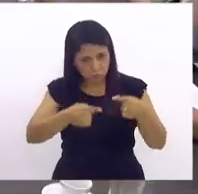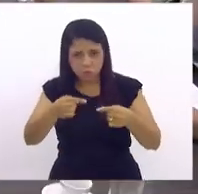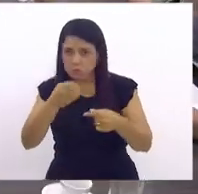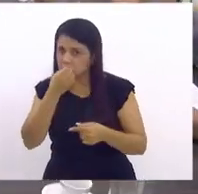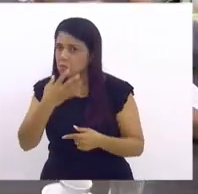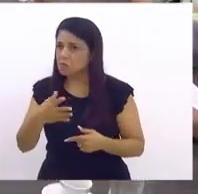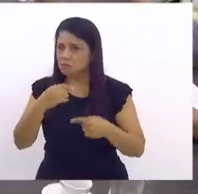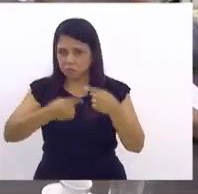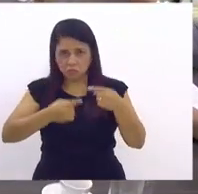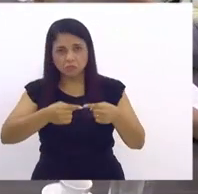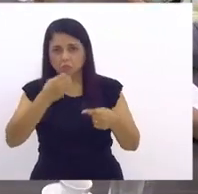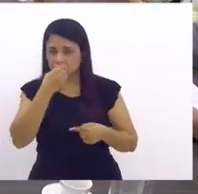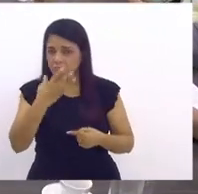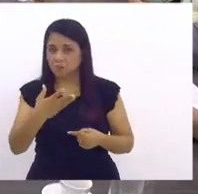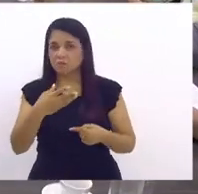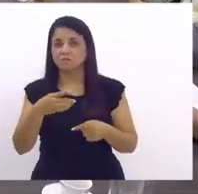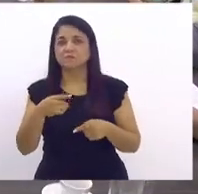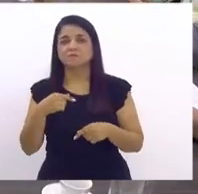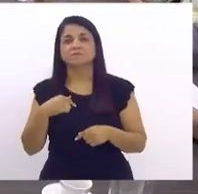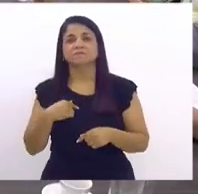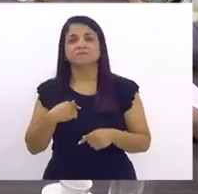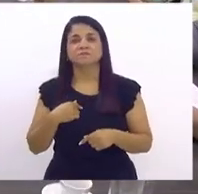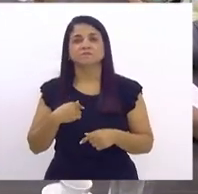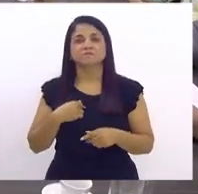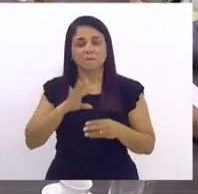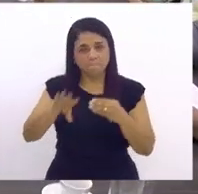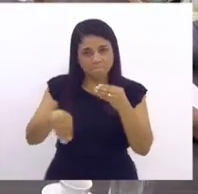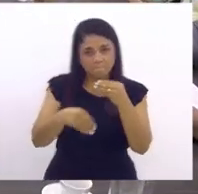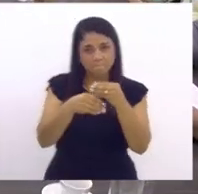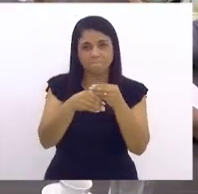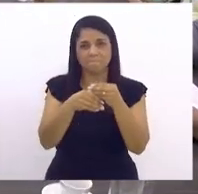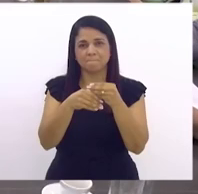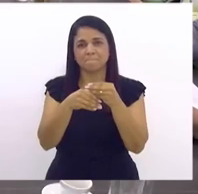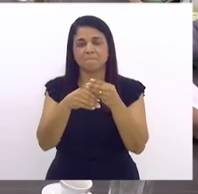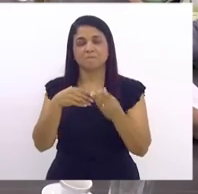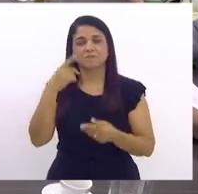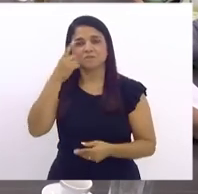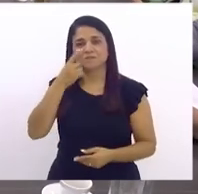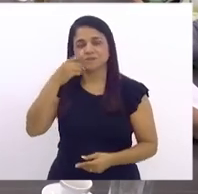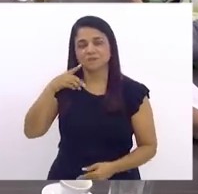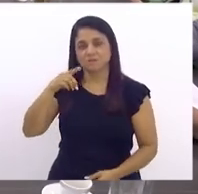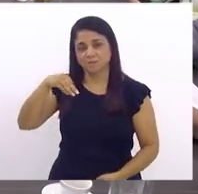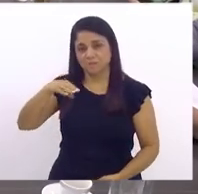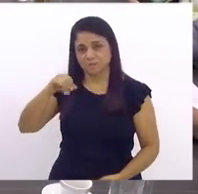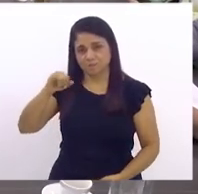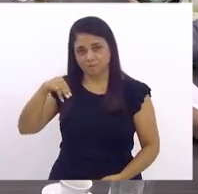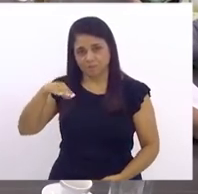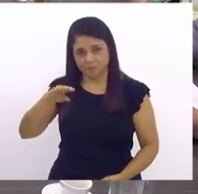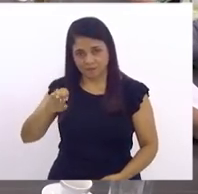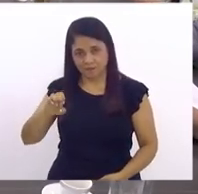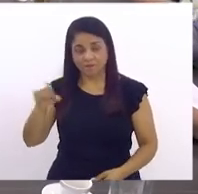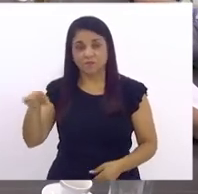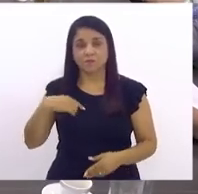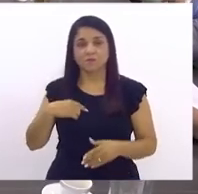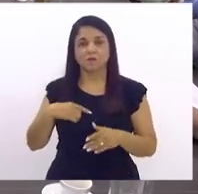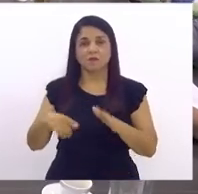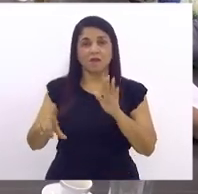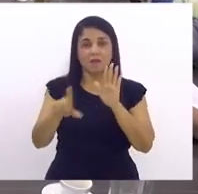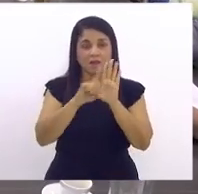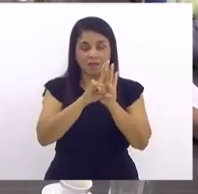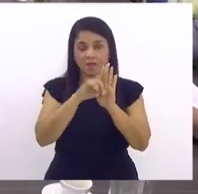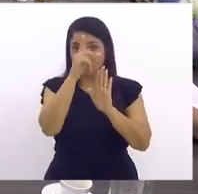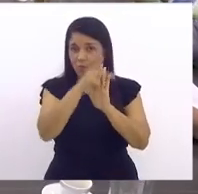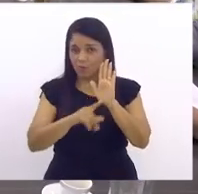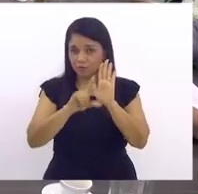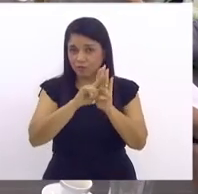boa. Trazendo só um outro elemento para deputado Mink, que a lei que o projeto pretende alterar